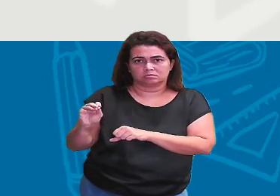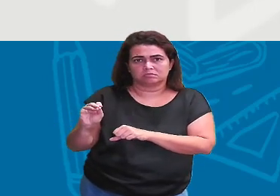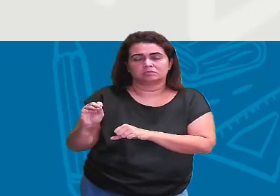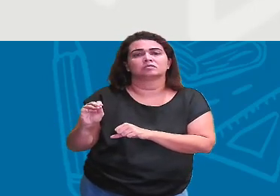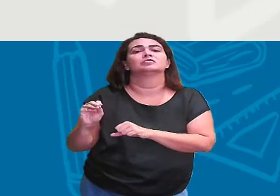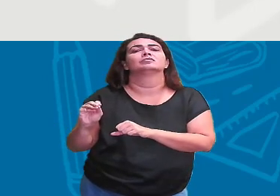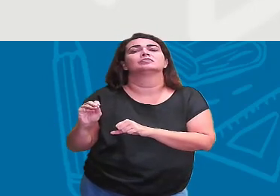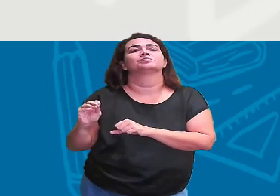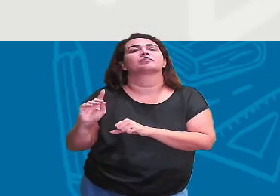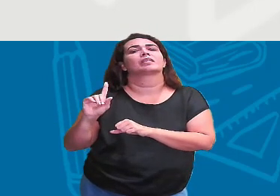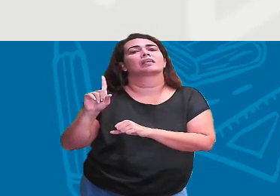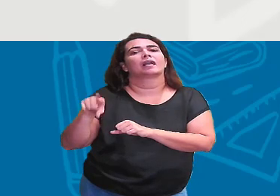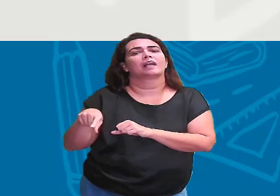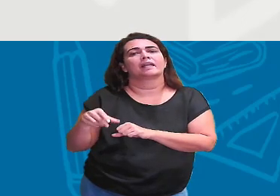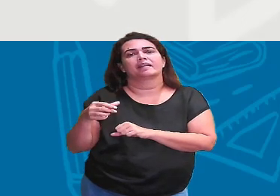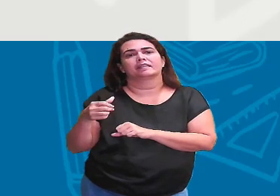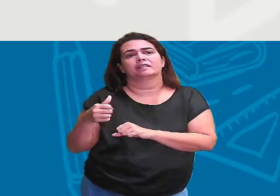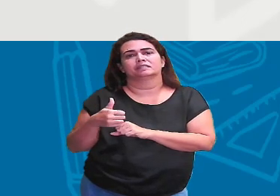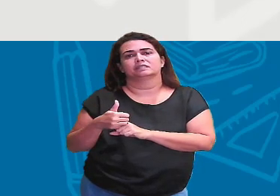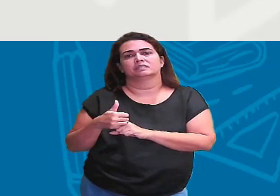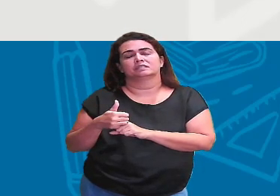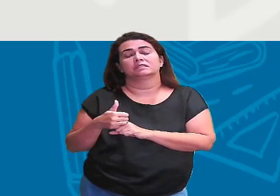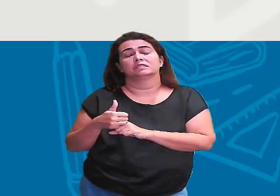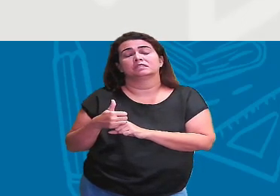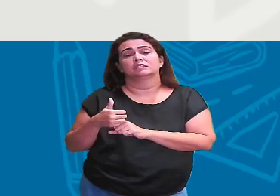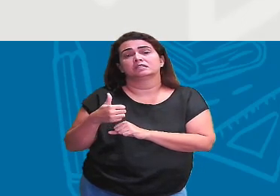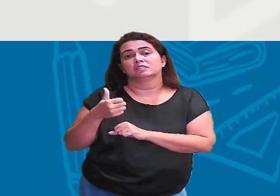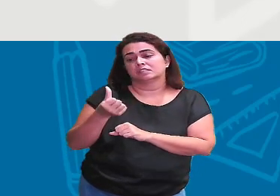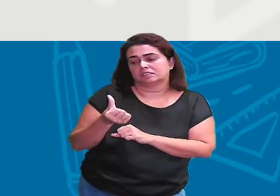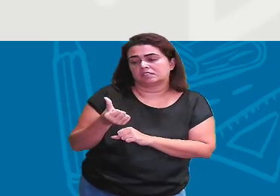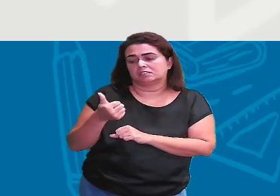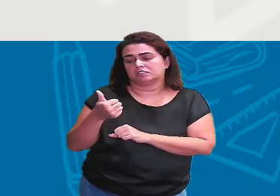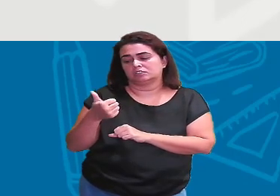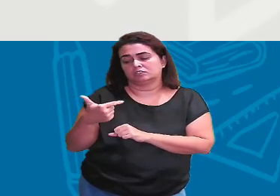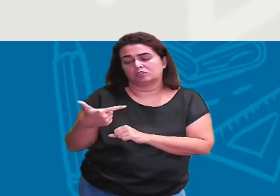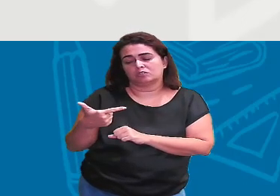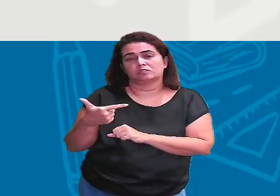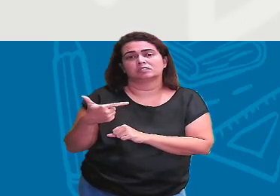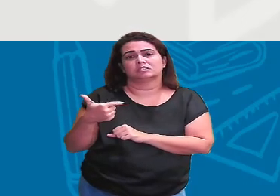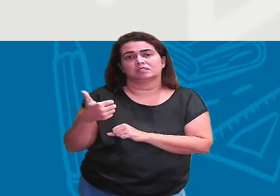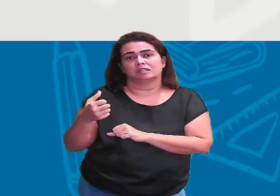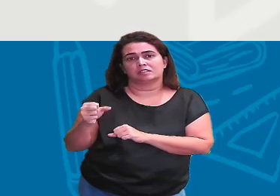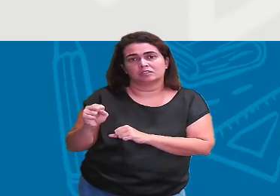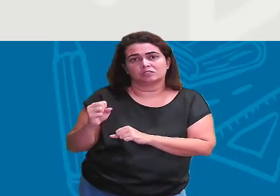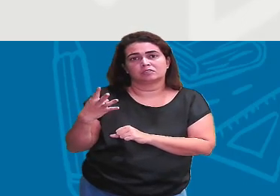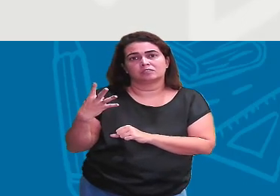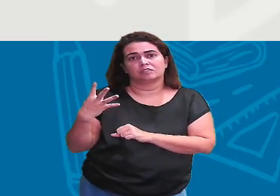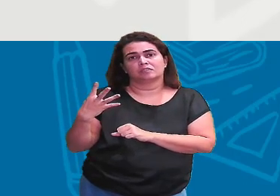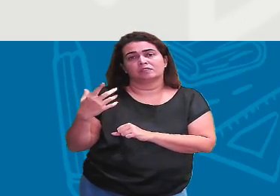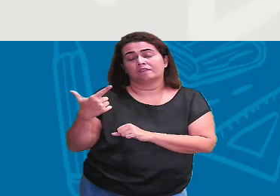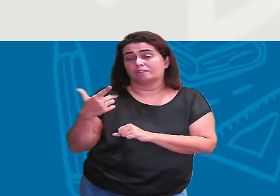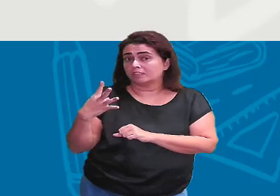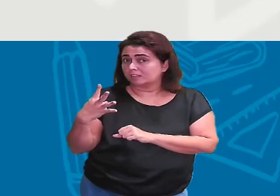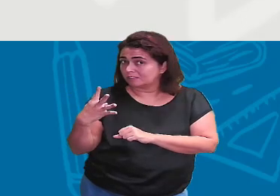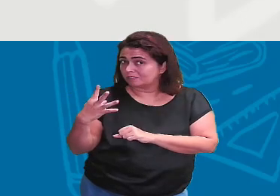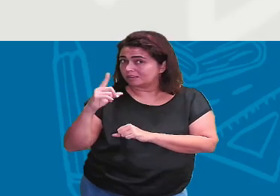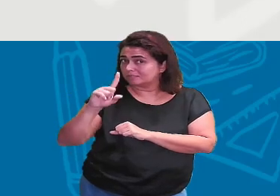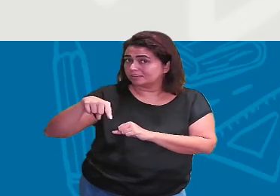esse dia é acrescentado no calendário para compensar, né, essas 6 horas a mais durante 4 anos.